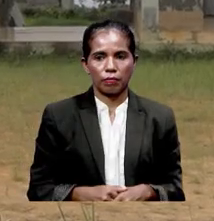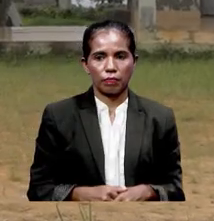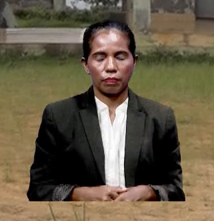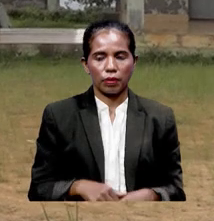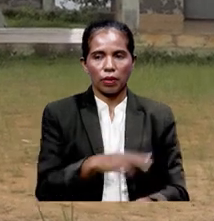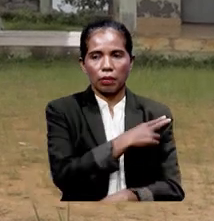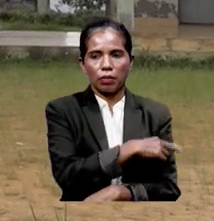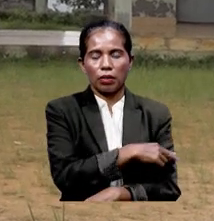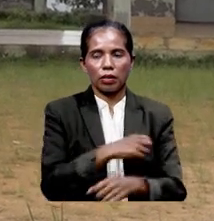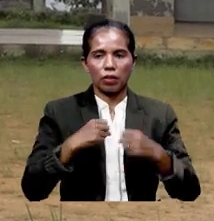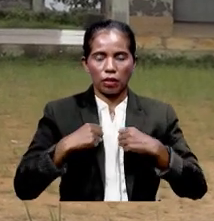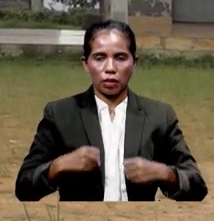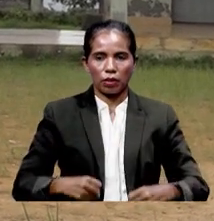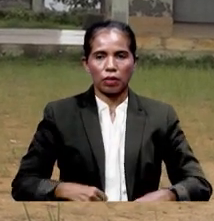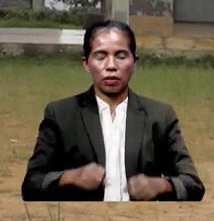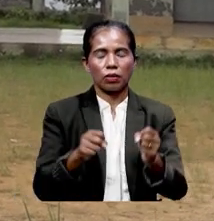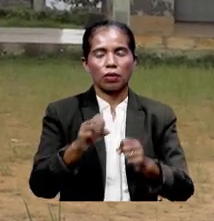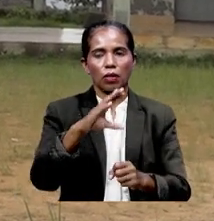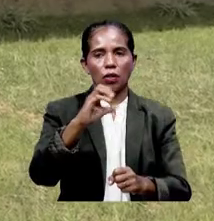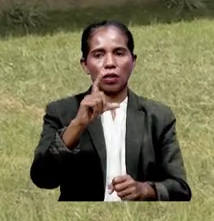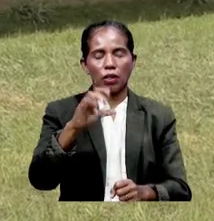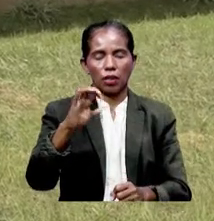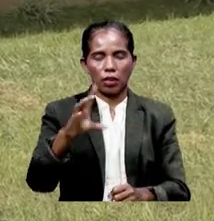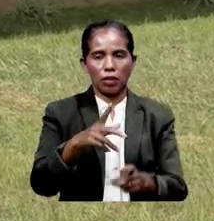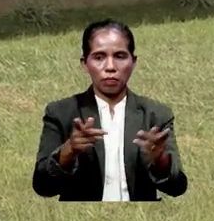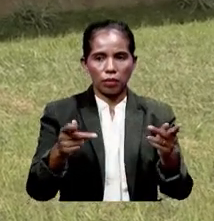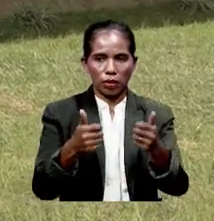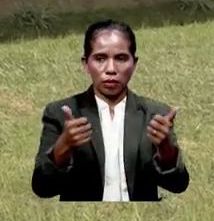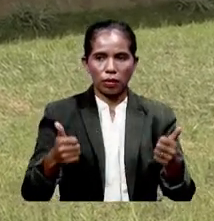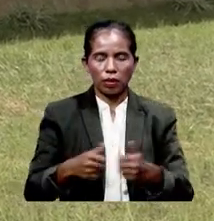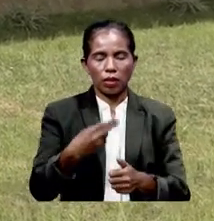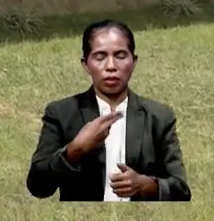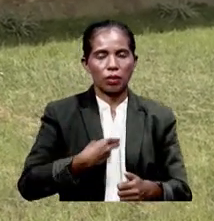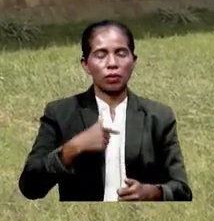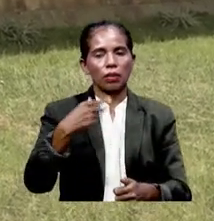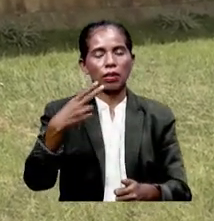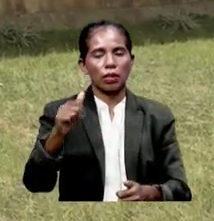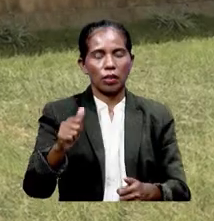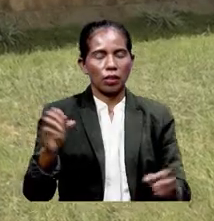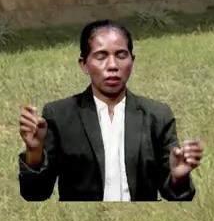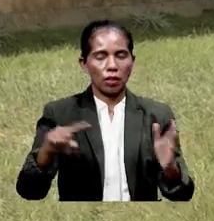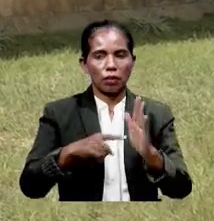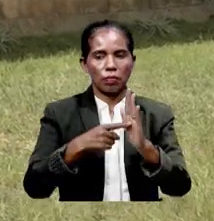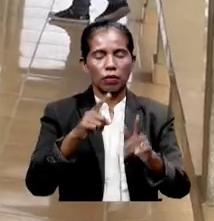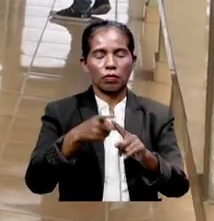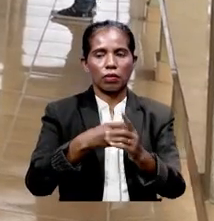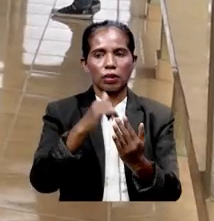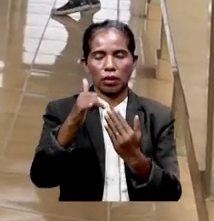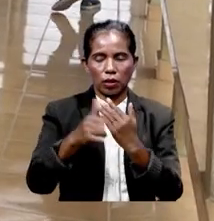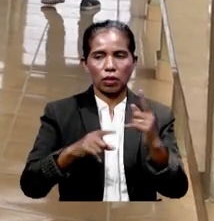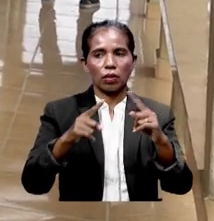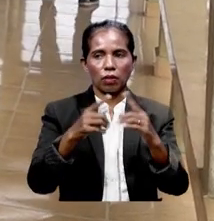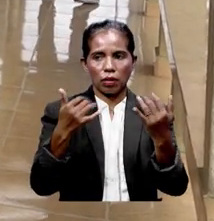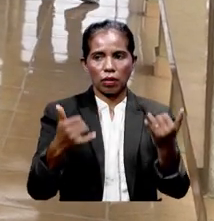Posto saúde ne belocaliza e a suco colhate, posto administrativo hatule a la funciona a queira se a fulan zaneiro to o